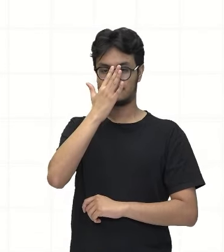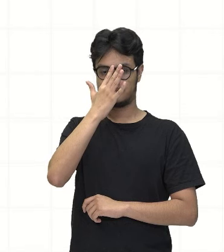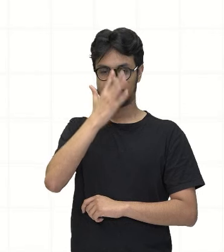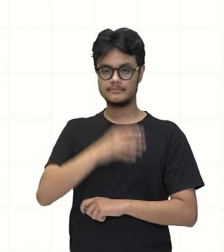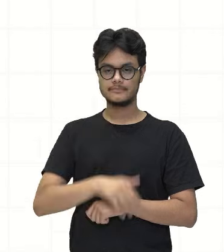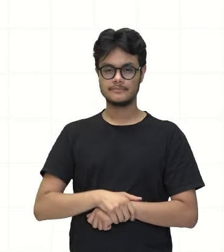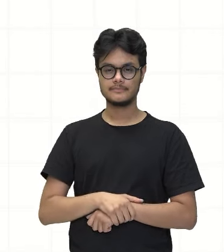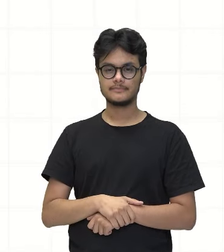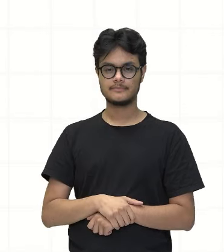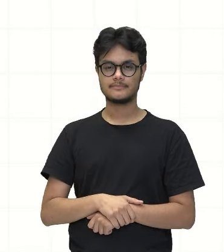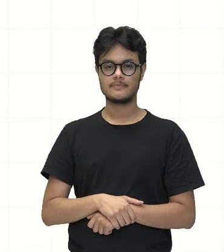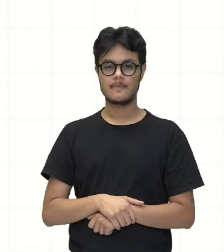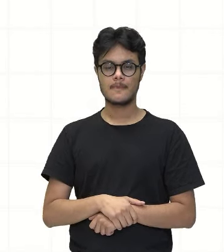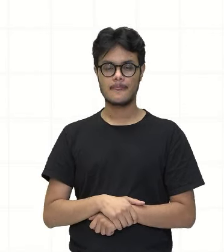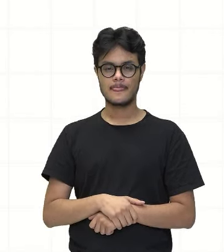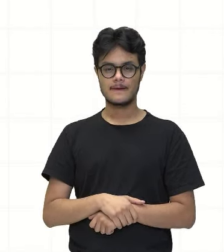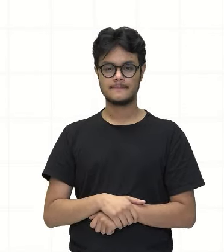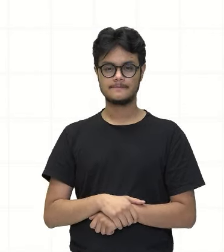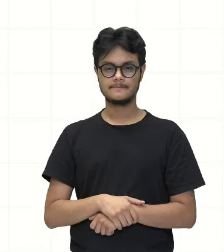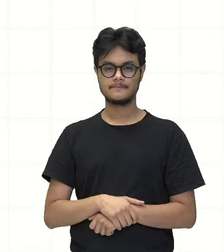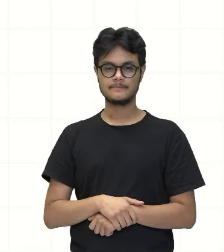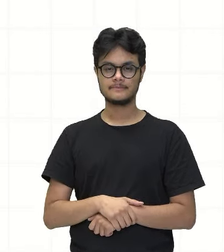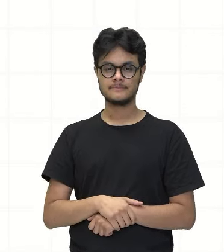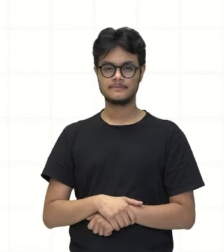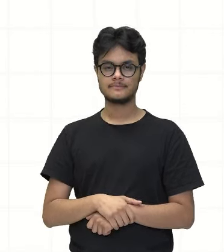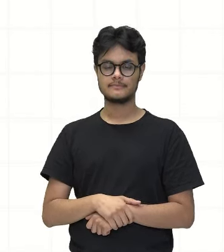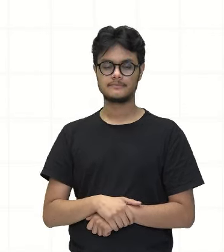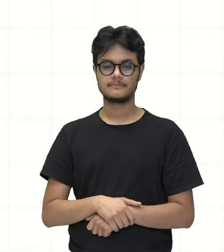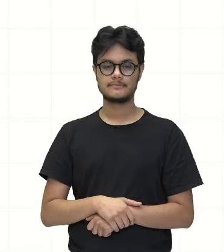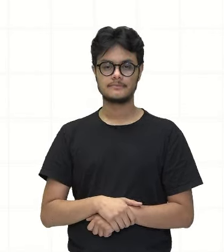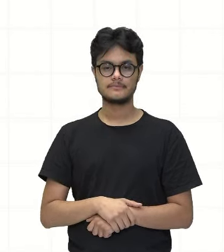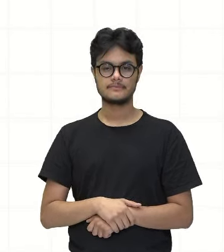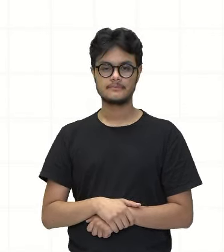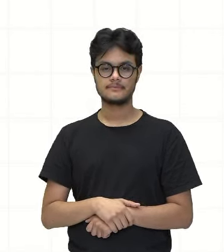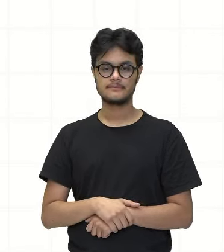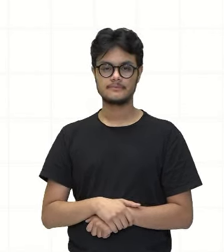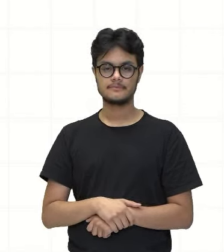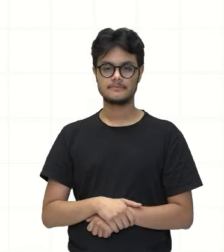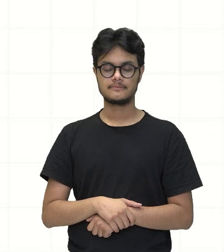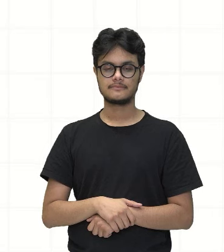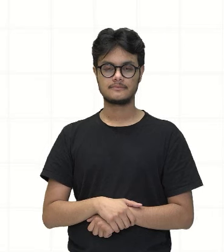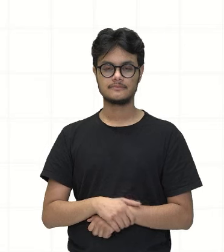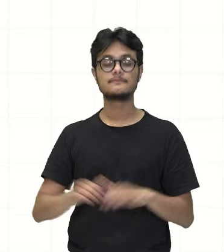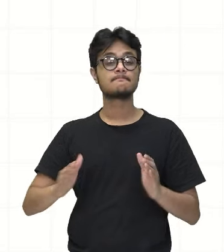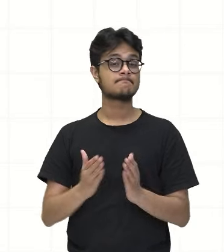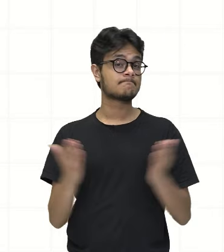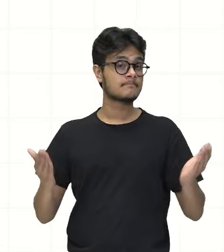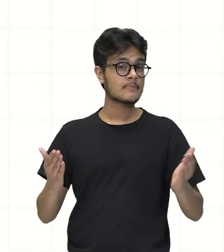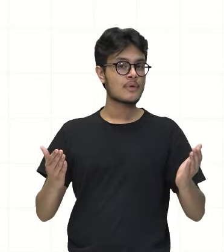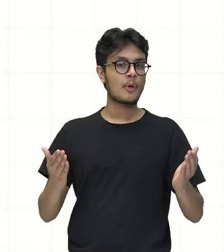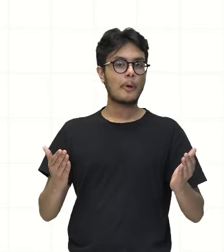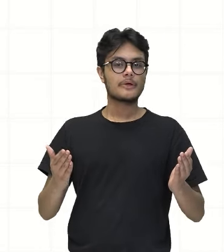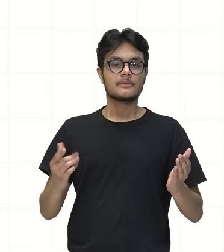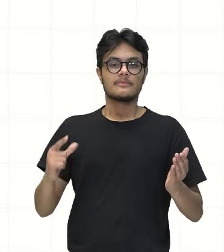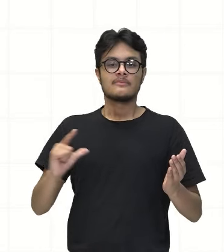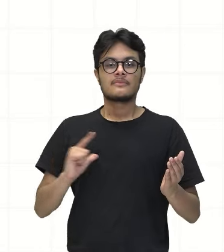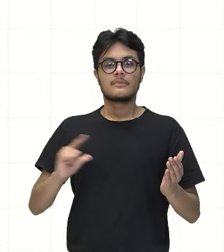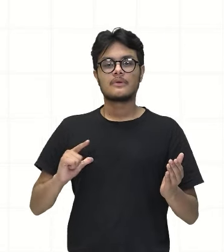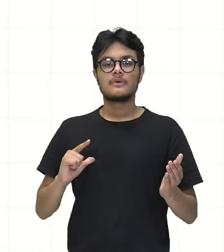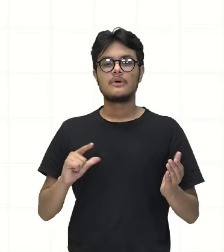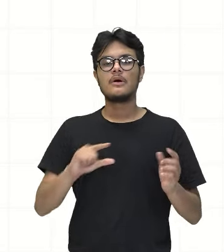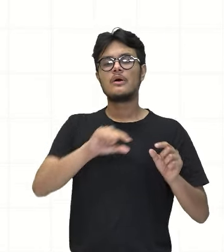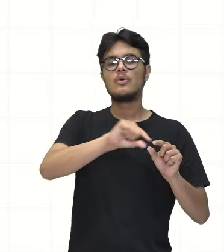hipotenusa A é igual a 100 e o cateto C é igual a 80. E ele quer saber a medida dessa estrada